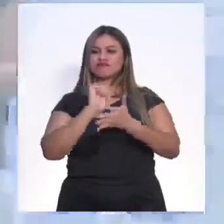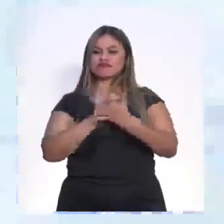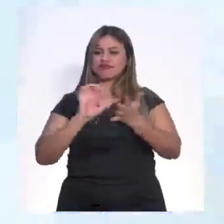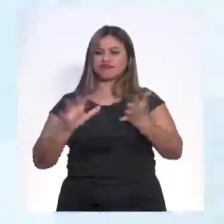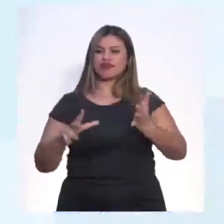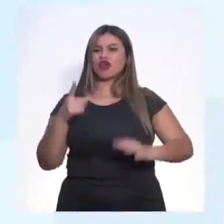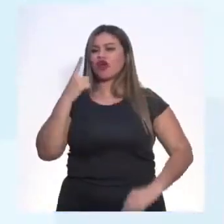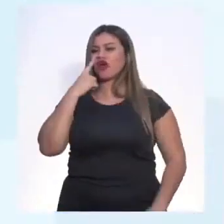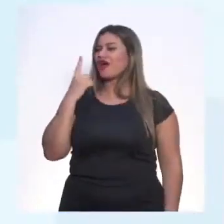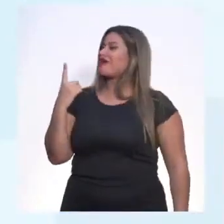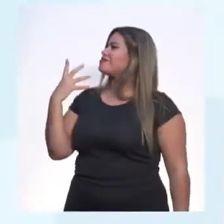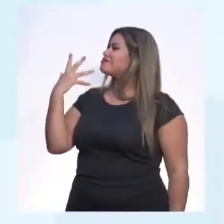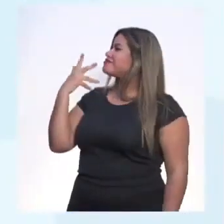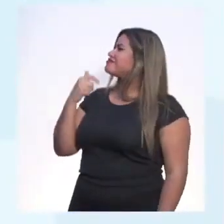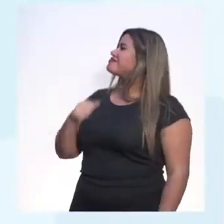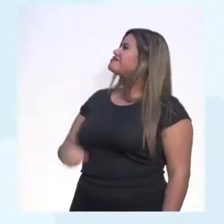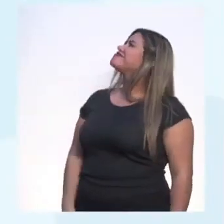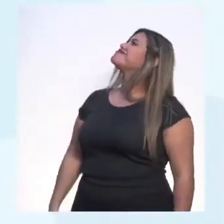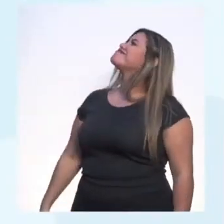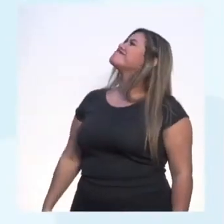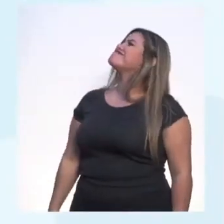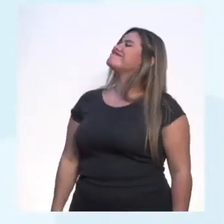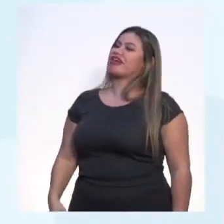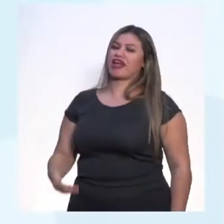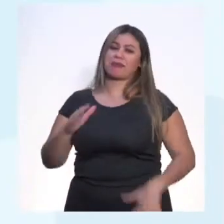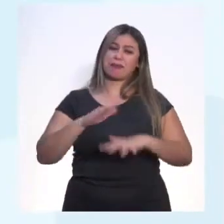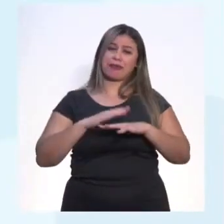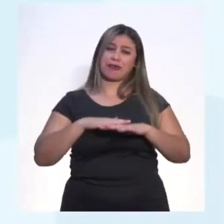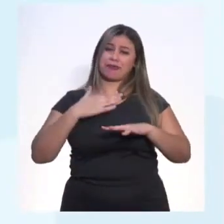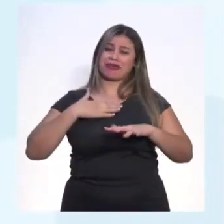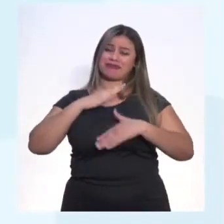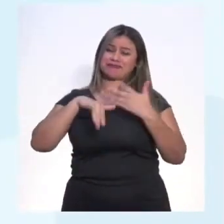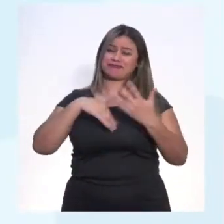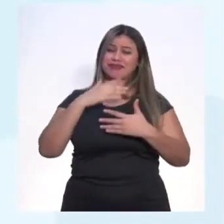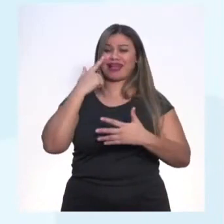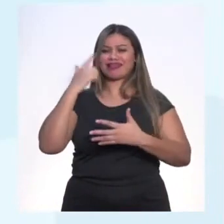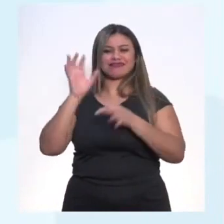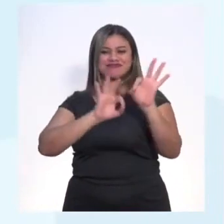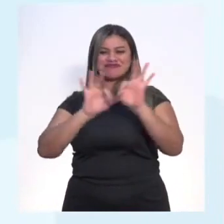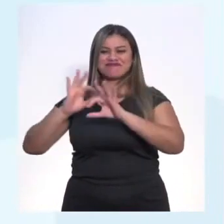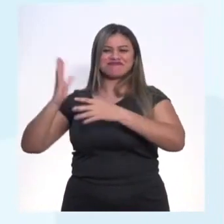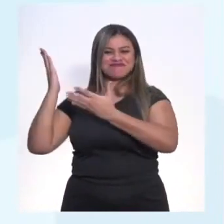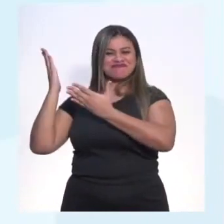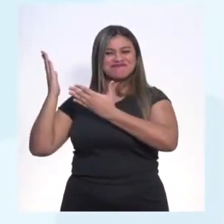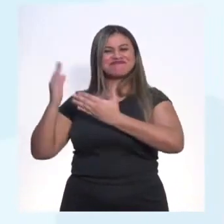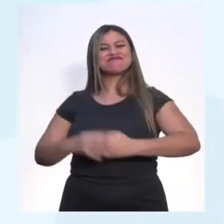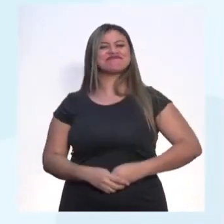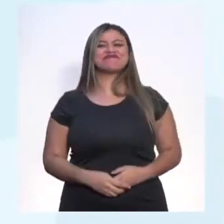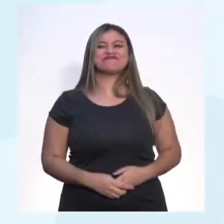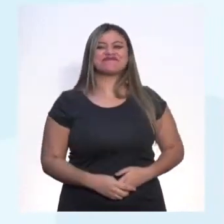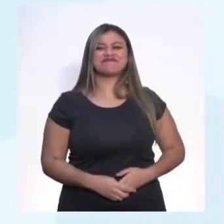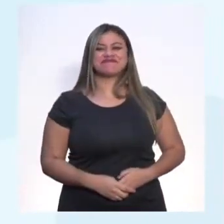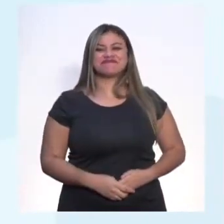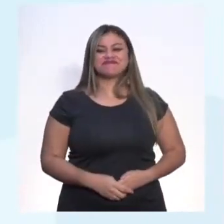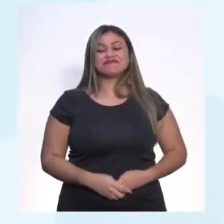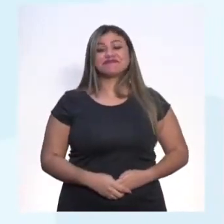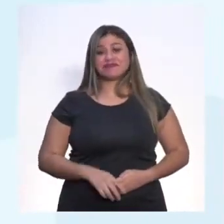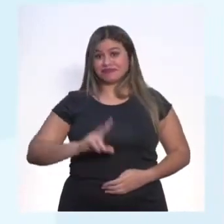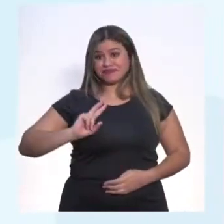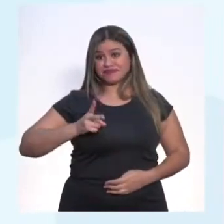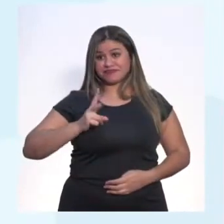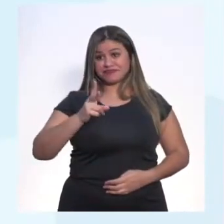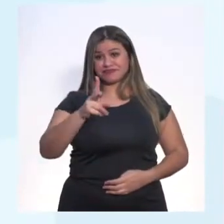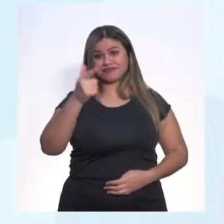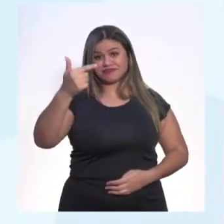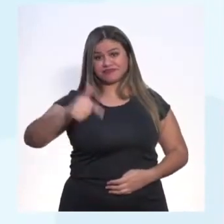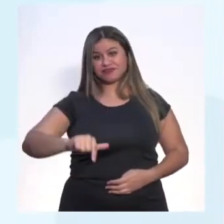Olha que bonitinho que tá, hein? Não tá bagunçado igual o meu anterior, né? Muito bem. Vamos continuar mais